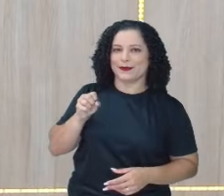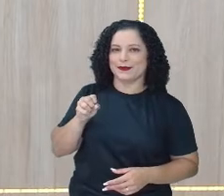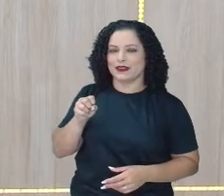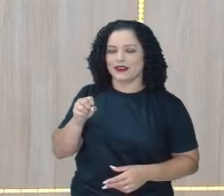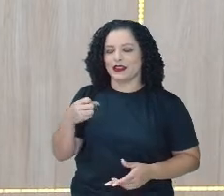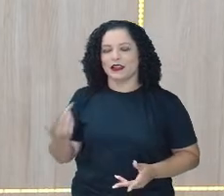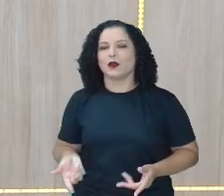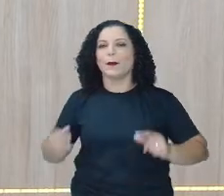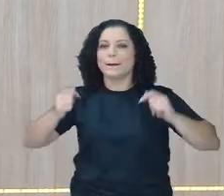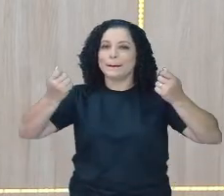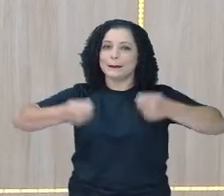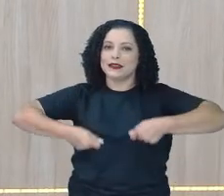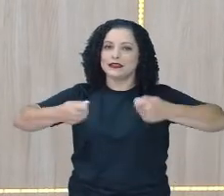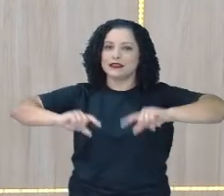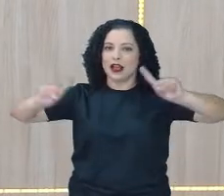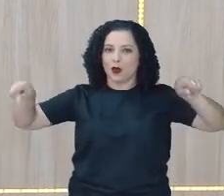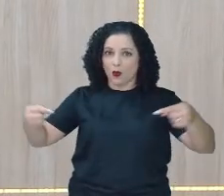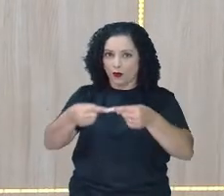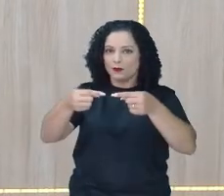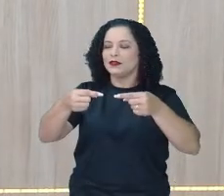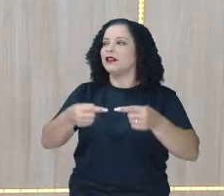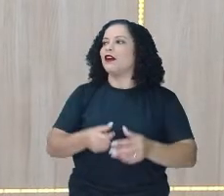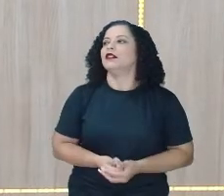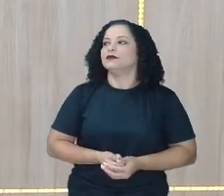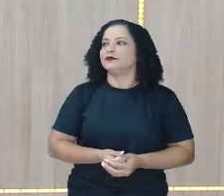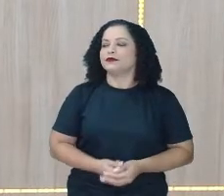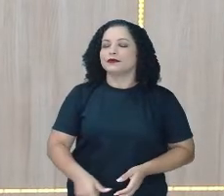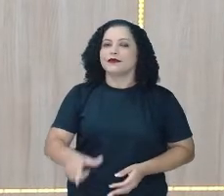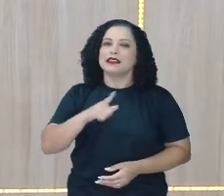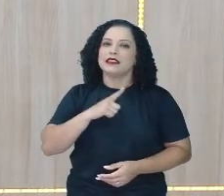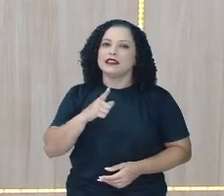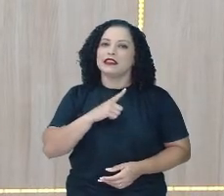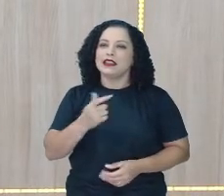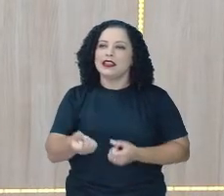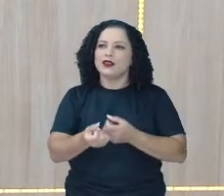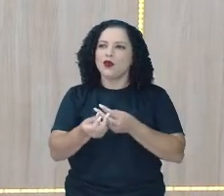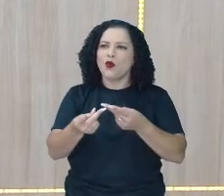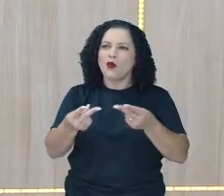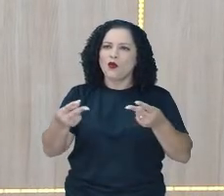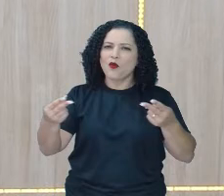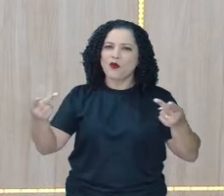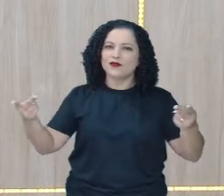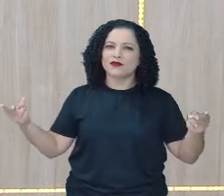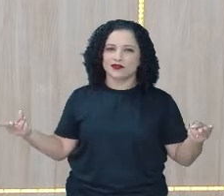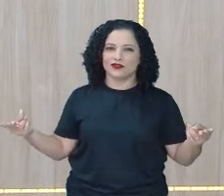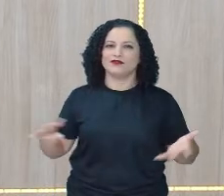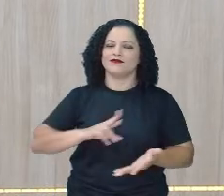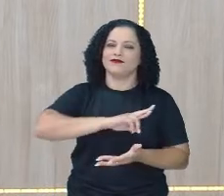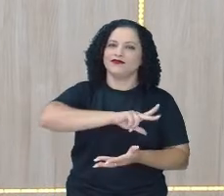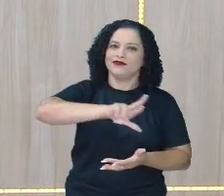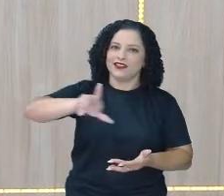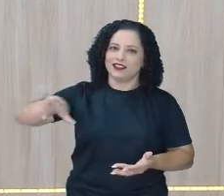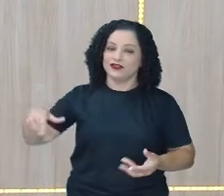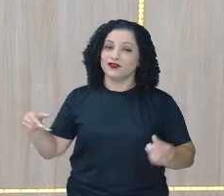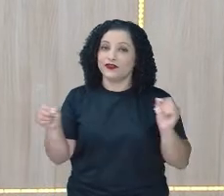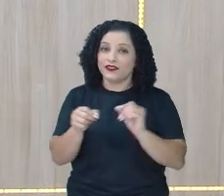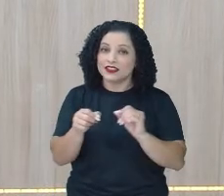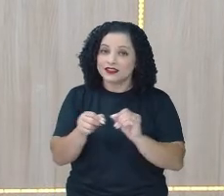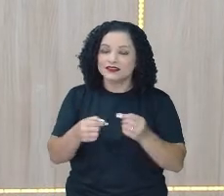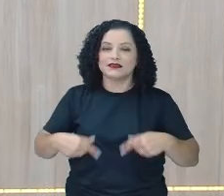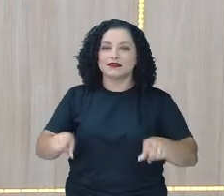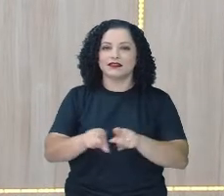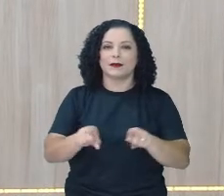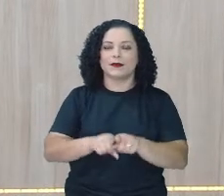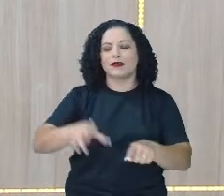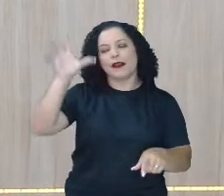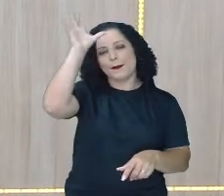seja assim ou em outra situação, nós temos muitas coisas a poder fazer e aprender